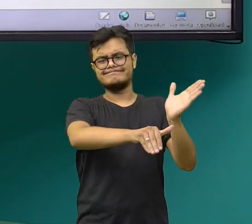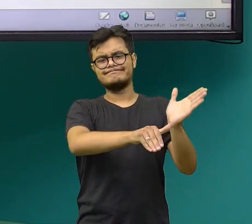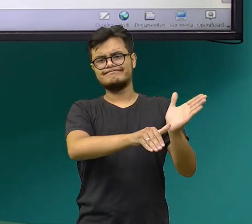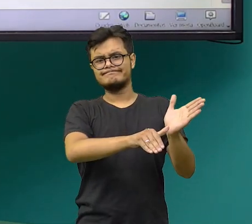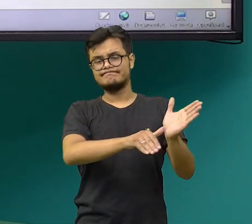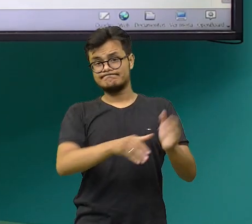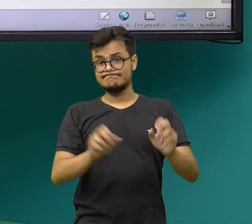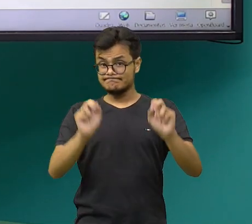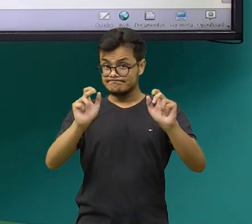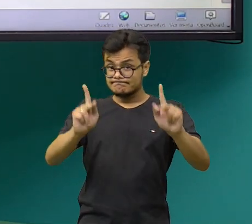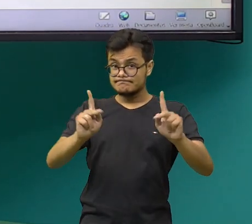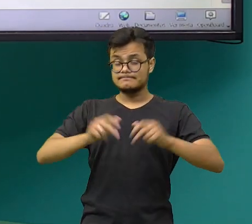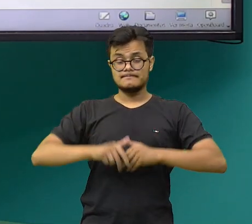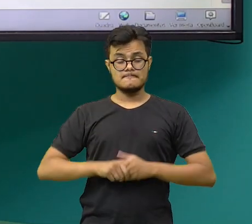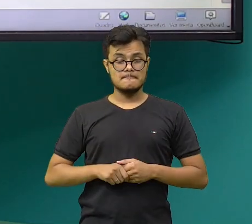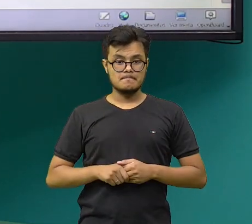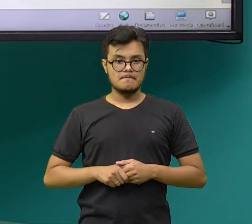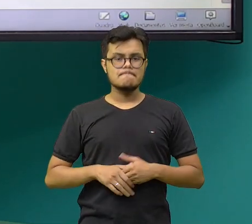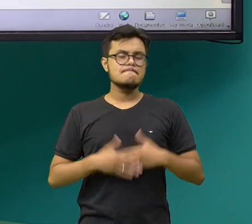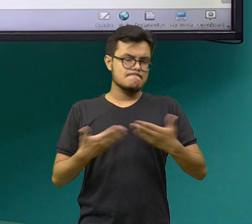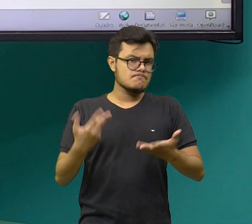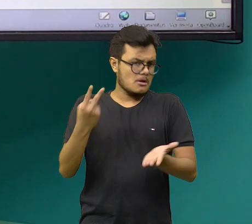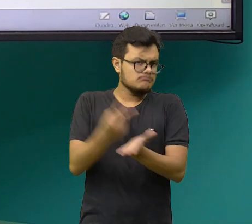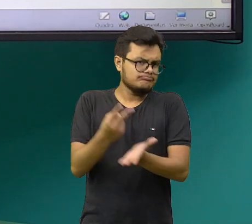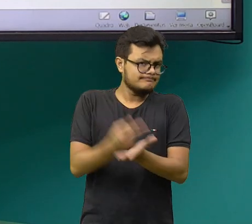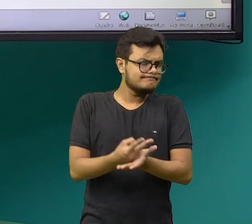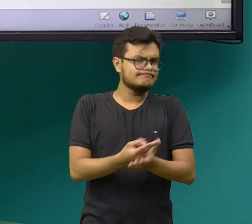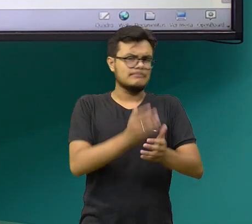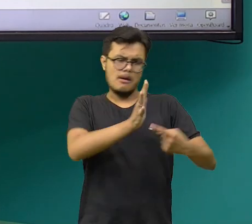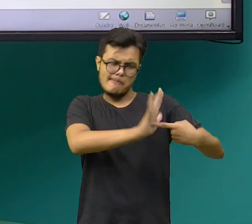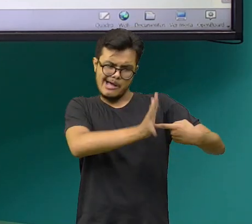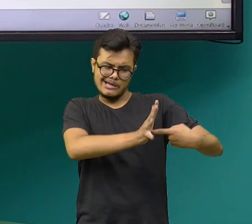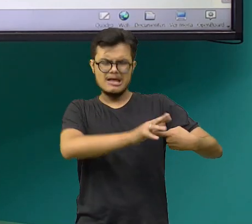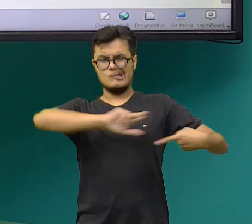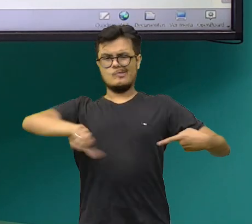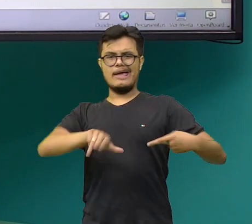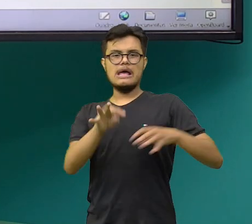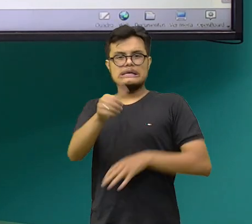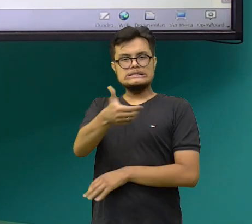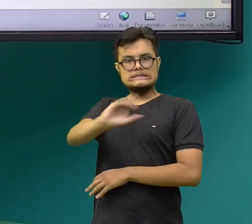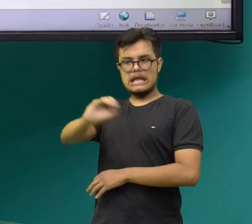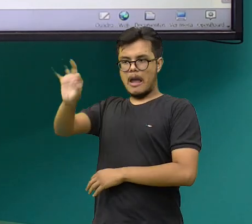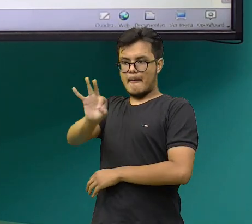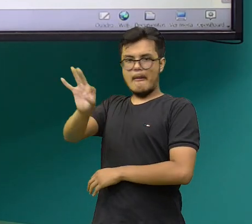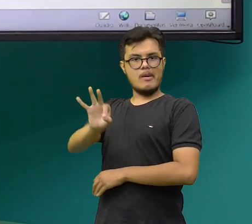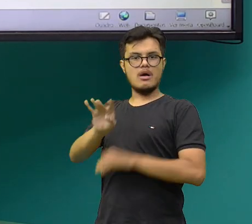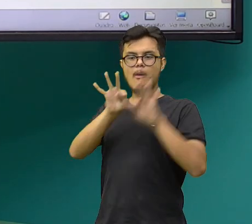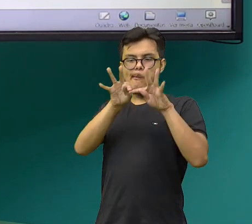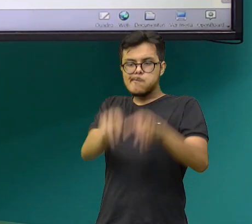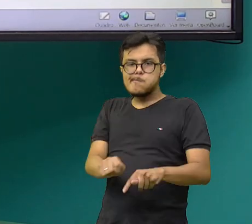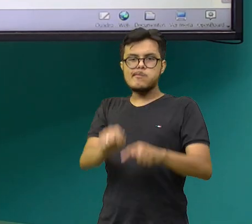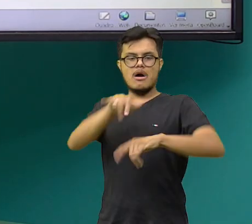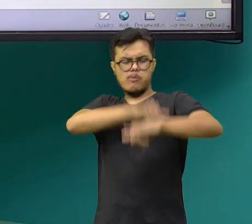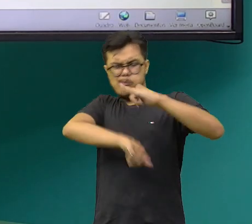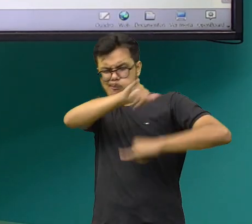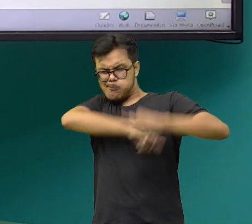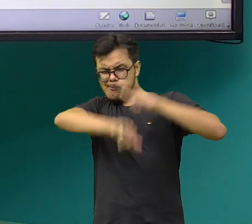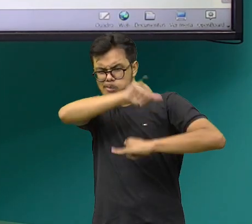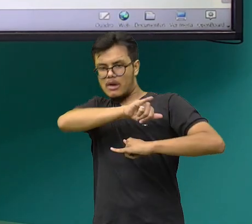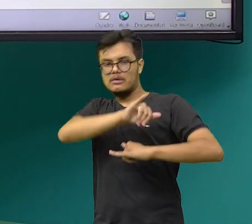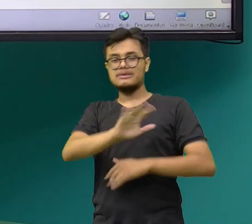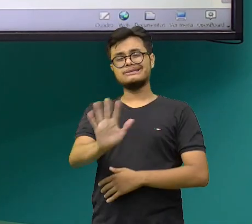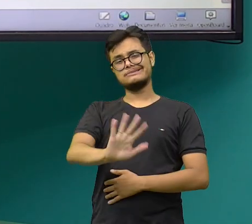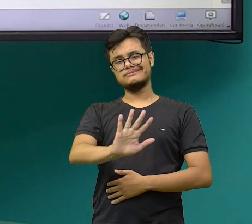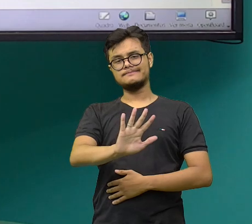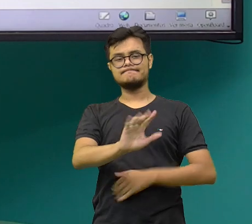sua energia, parte da energia que está sendo utilizada. Essa perca de energia, ela